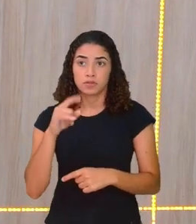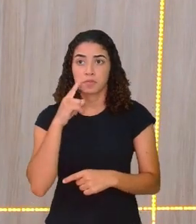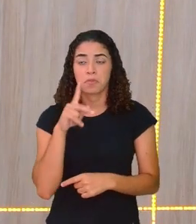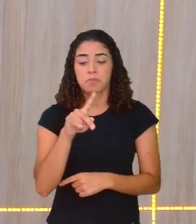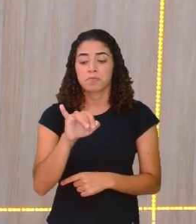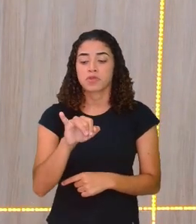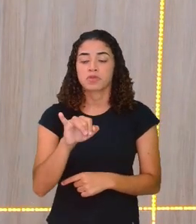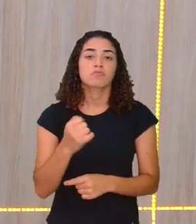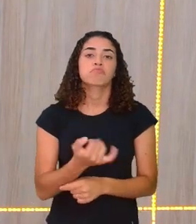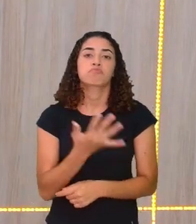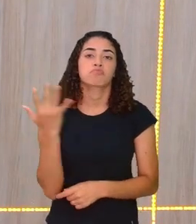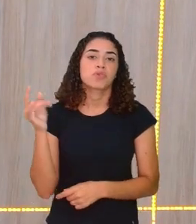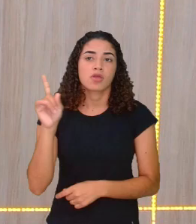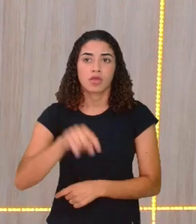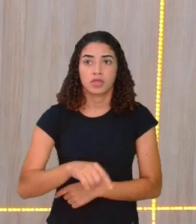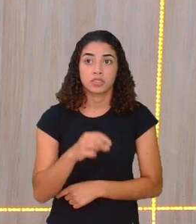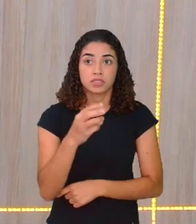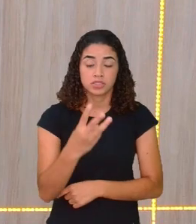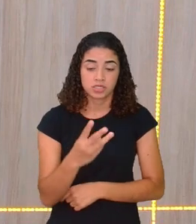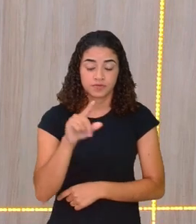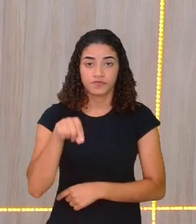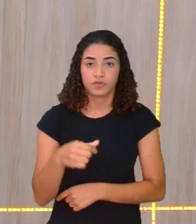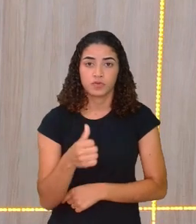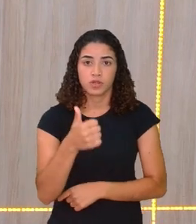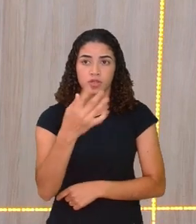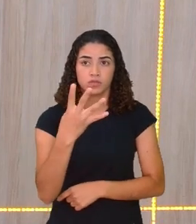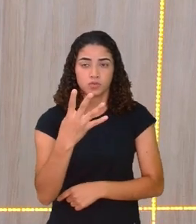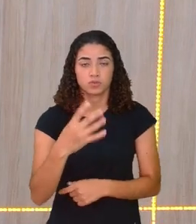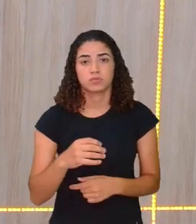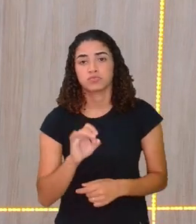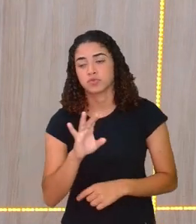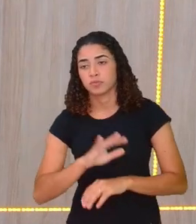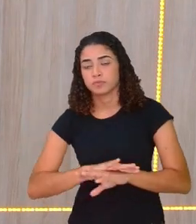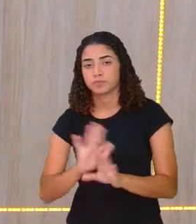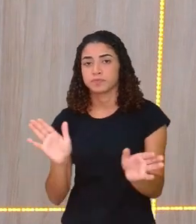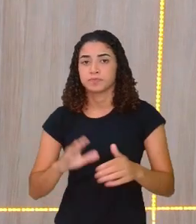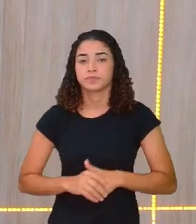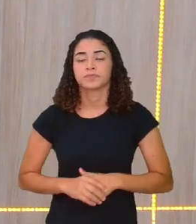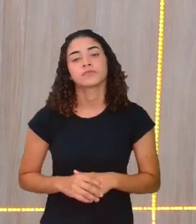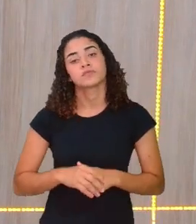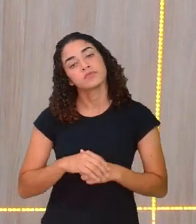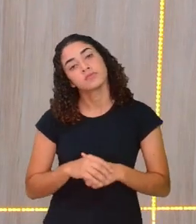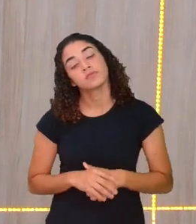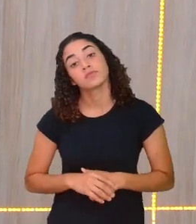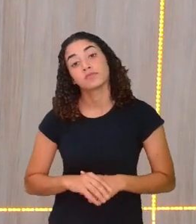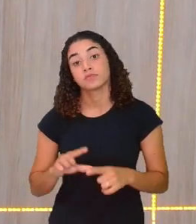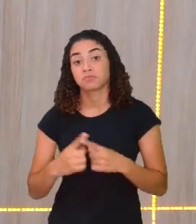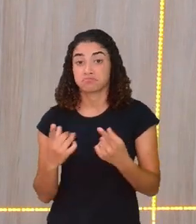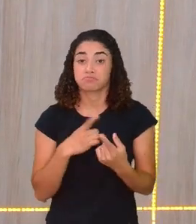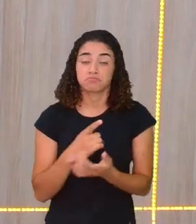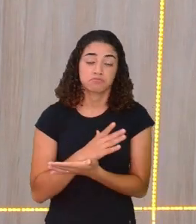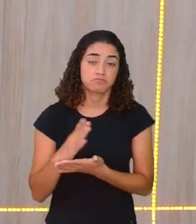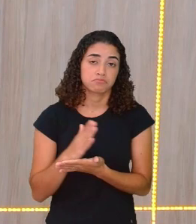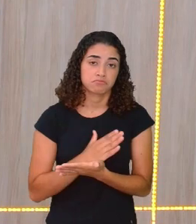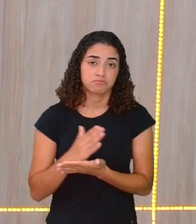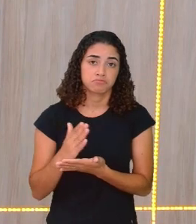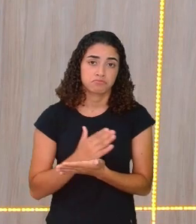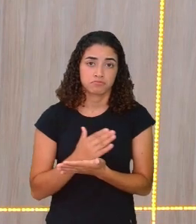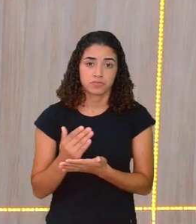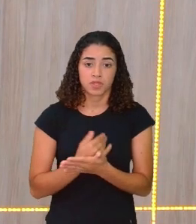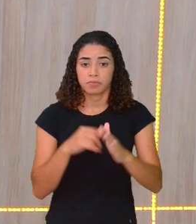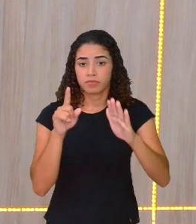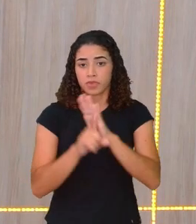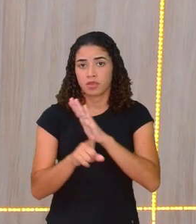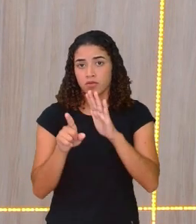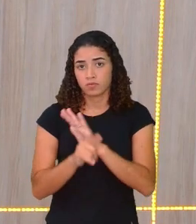3,1415. Para efeito de cálculo, fazemos π com 2 casas decimais, 3,14. Mas tem questão que já vem estipulando o valor de π